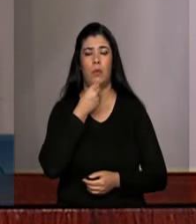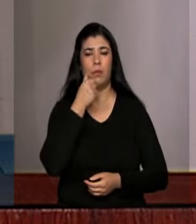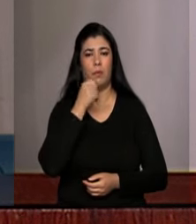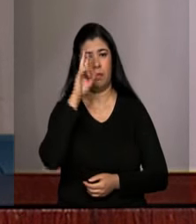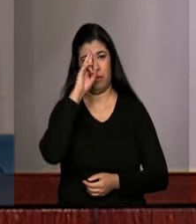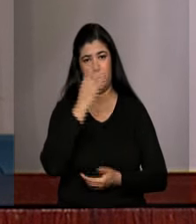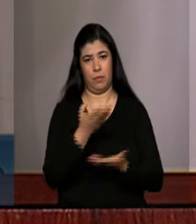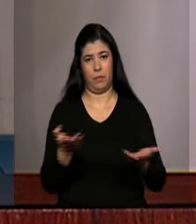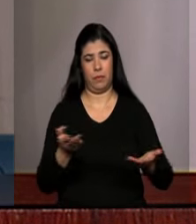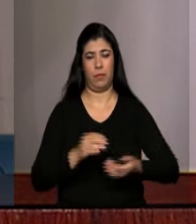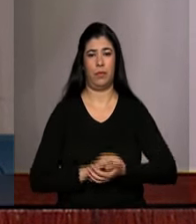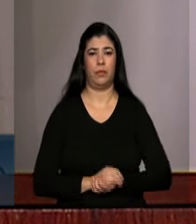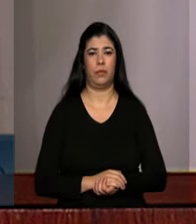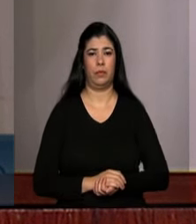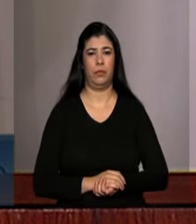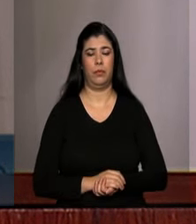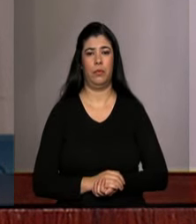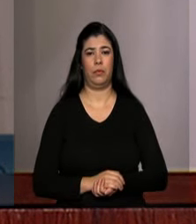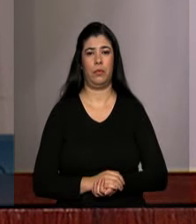senhores.